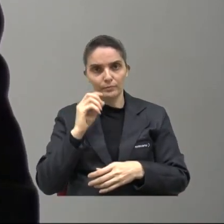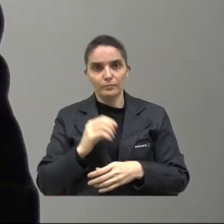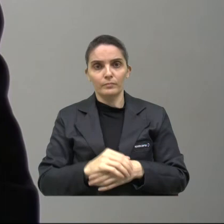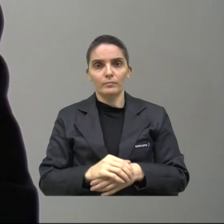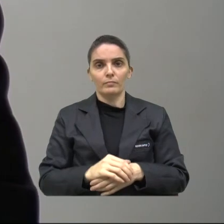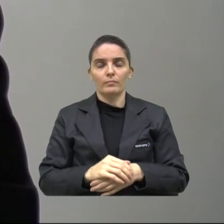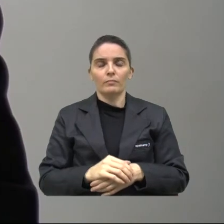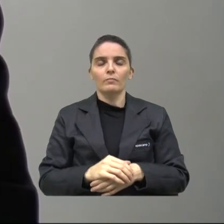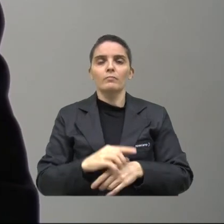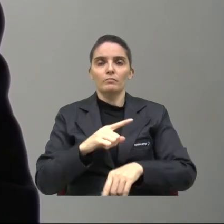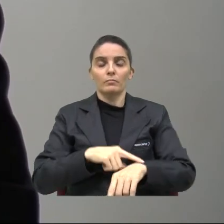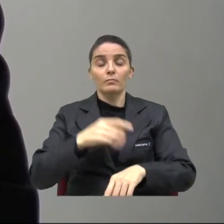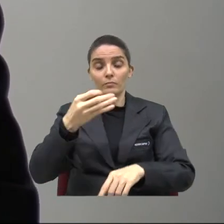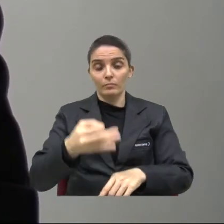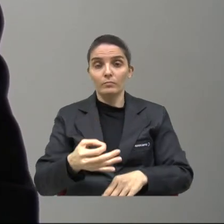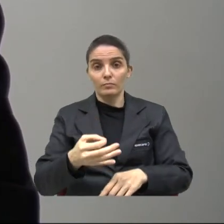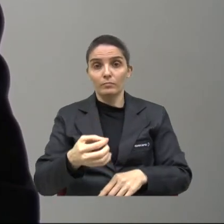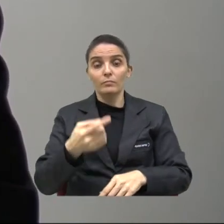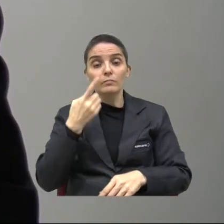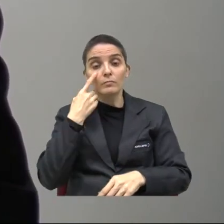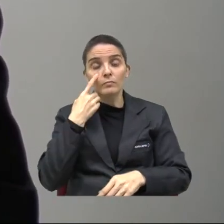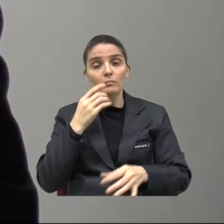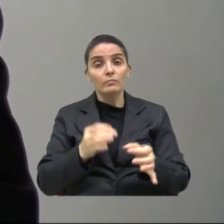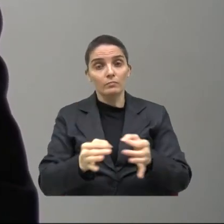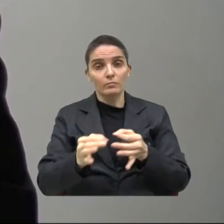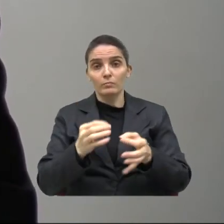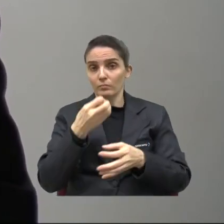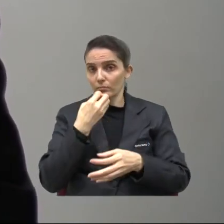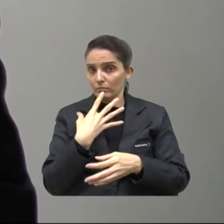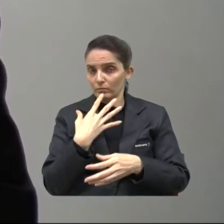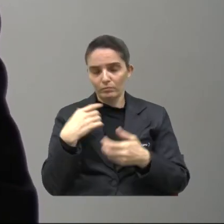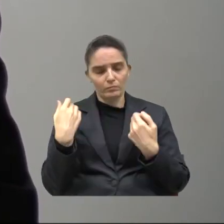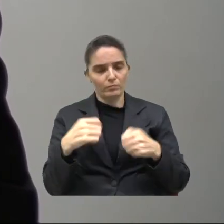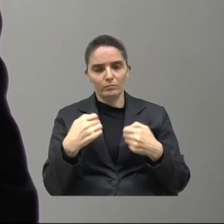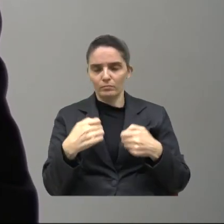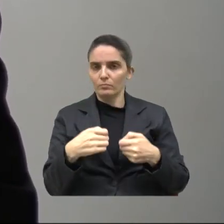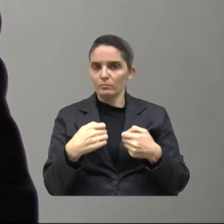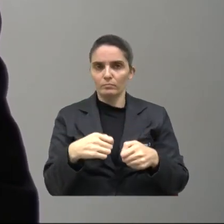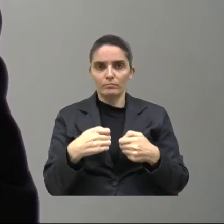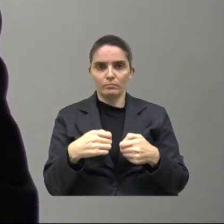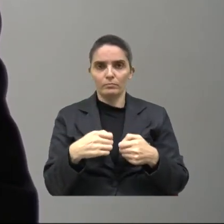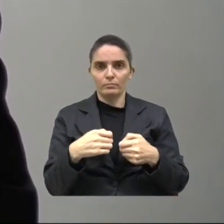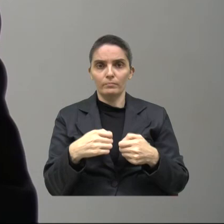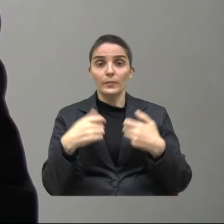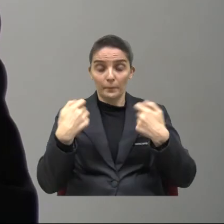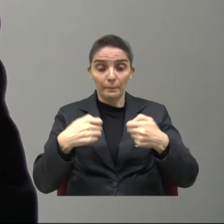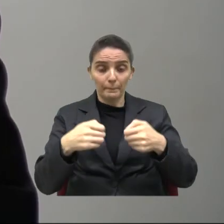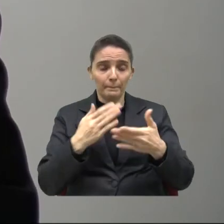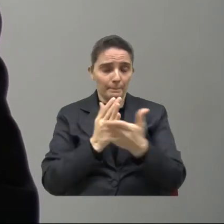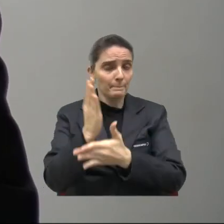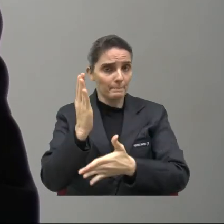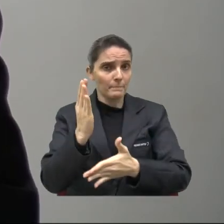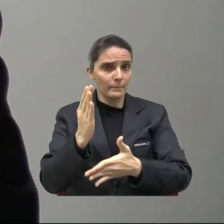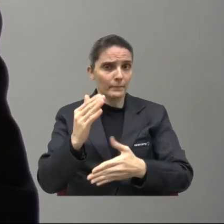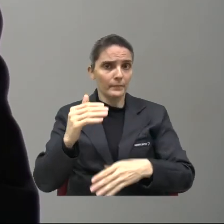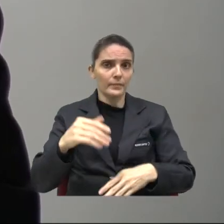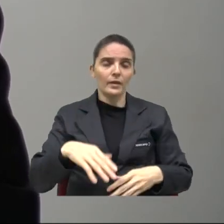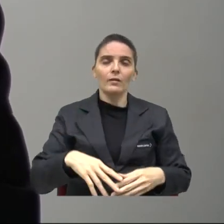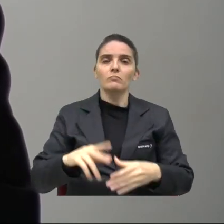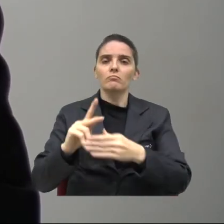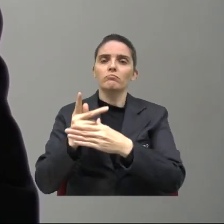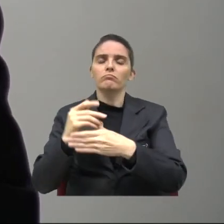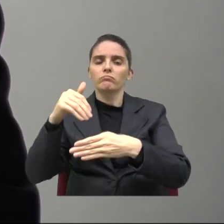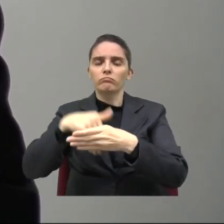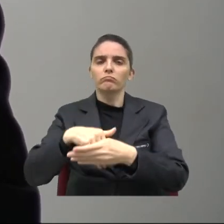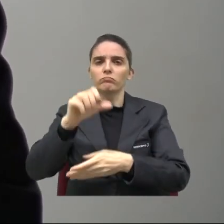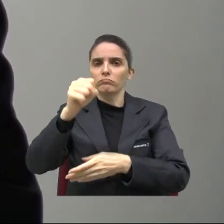foi o suficiente para a gente enxergar que o projeto é bom e uma necessidade muito grande dele passar, e eu voto favorável, e também a gente